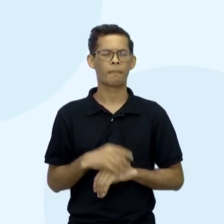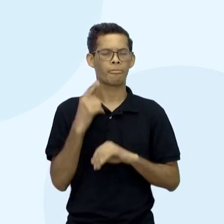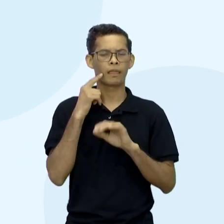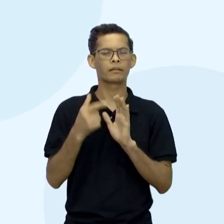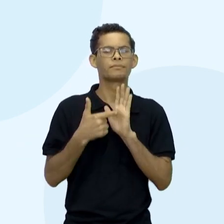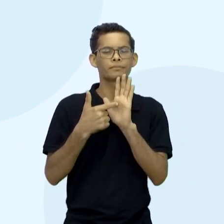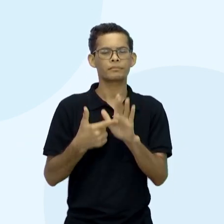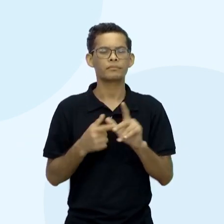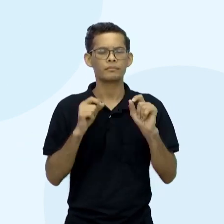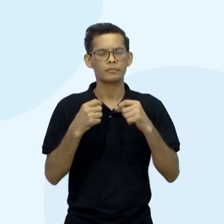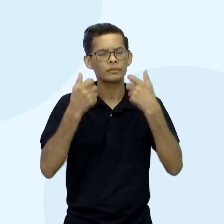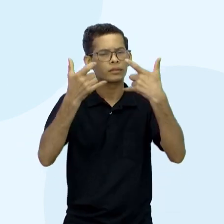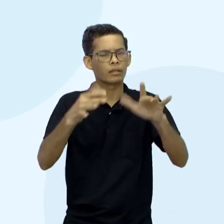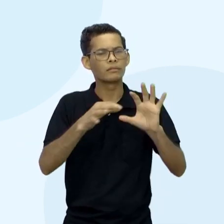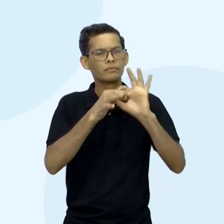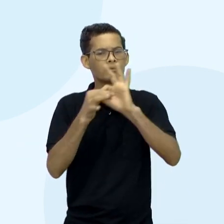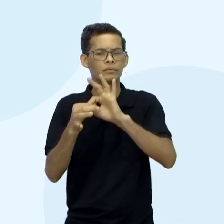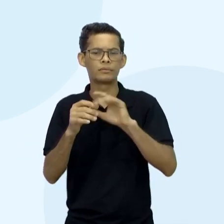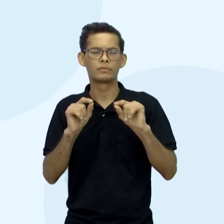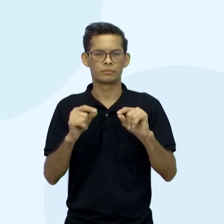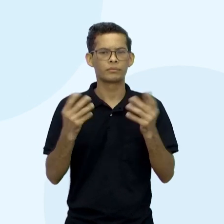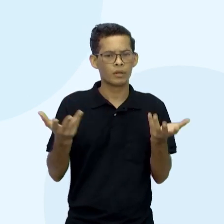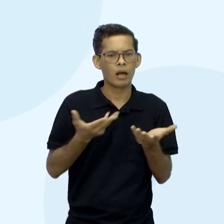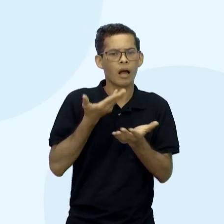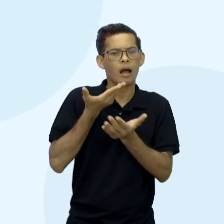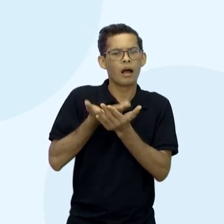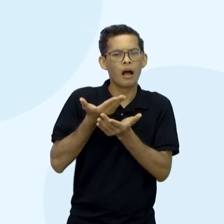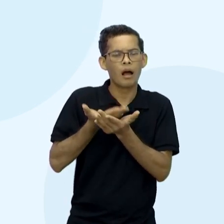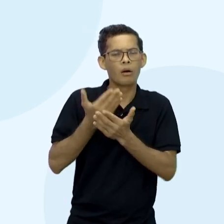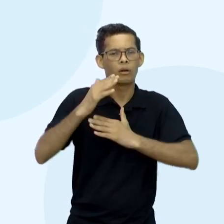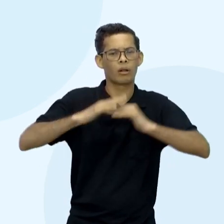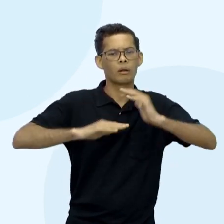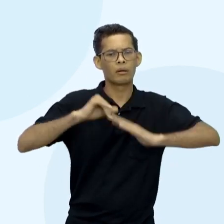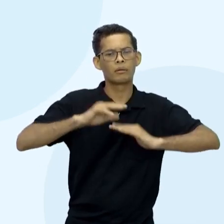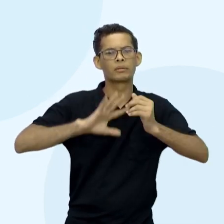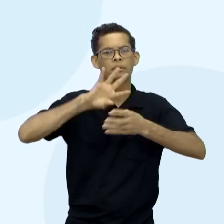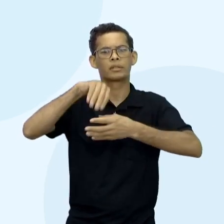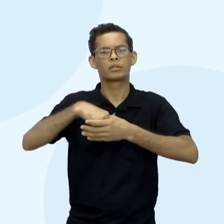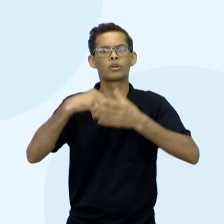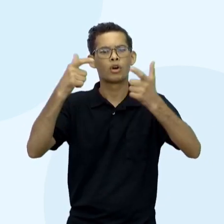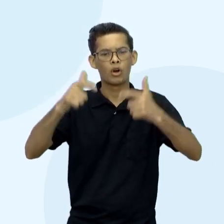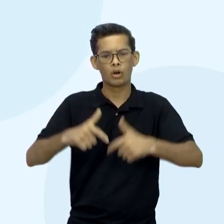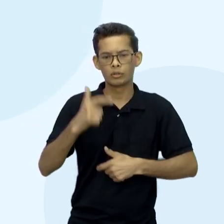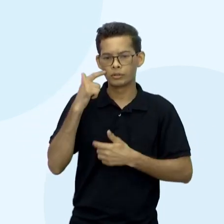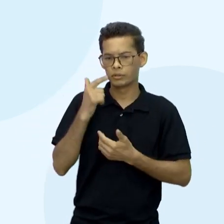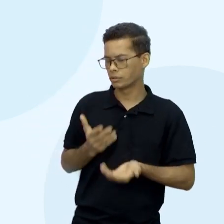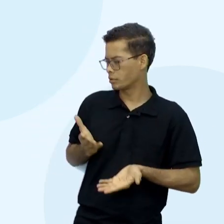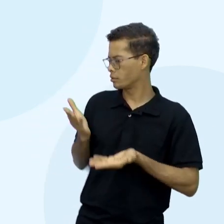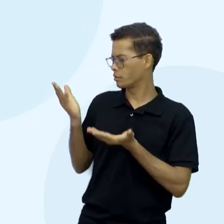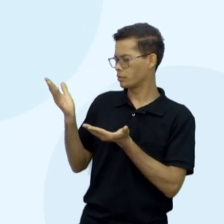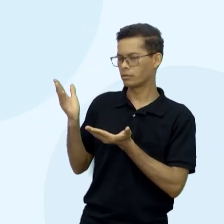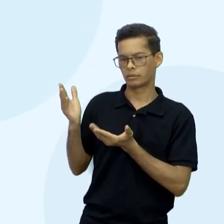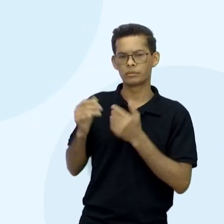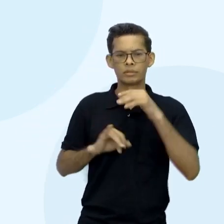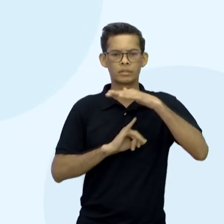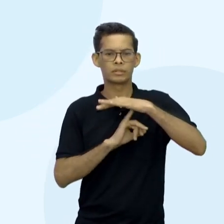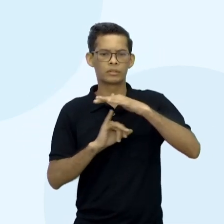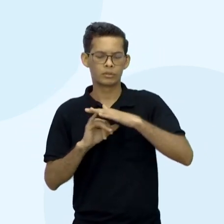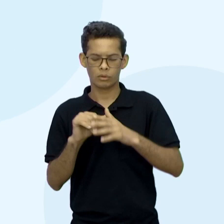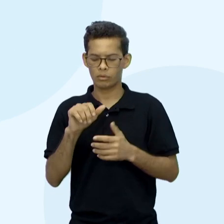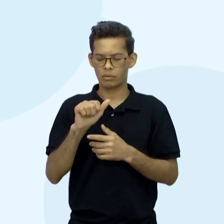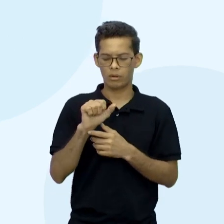uma contextualizada, essa aula prática foi o local da aula, foi no Instituto de Astronomia, Geofísica e